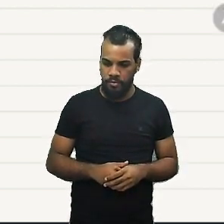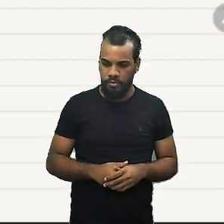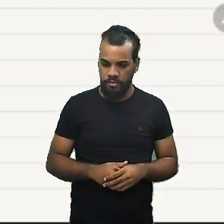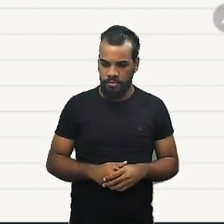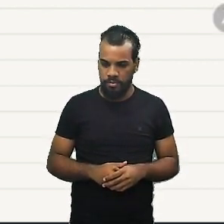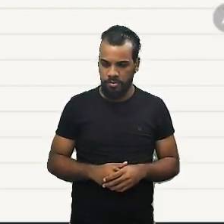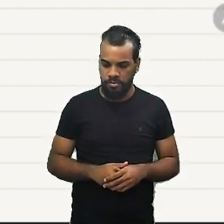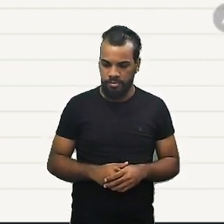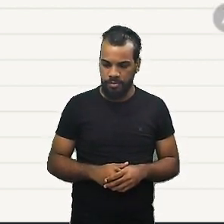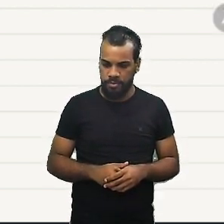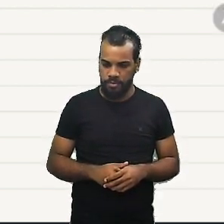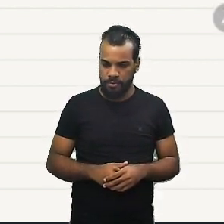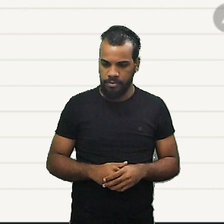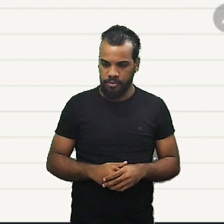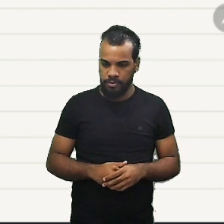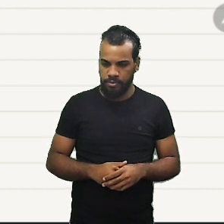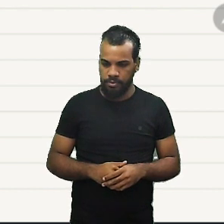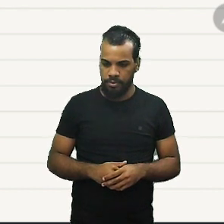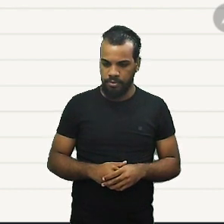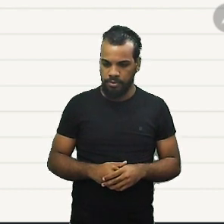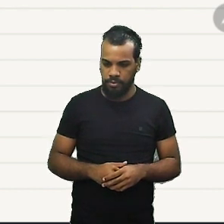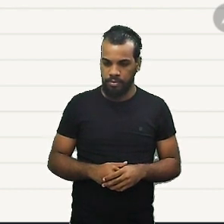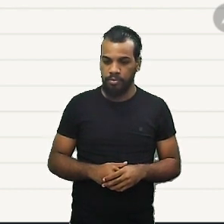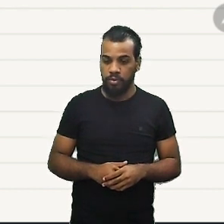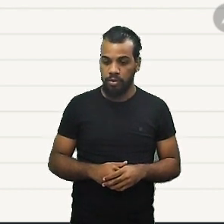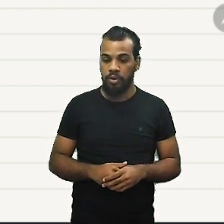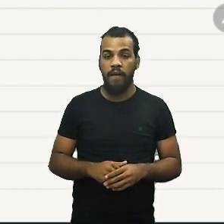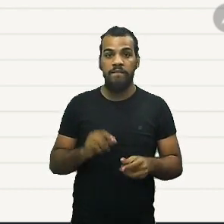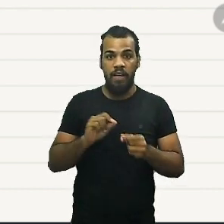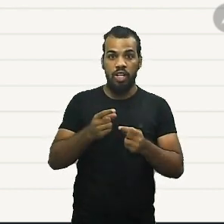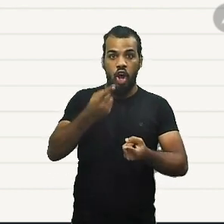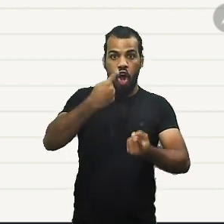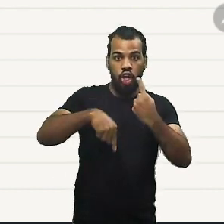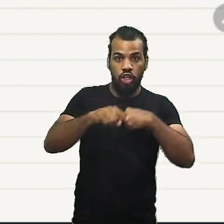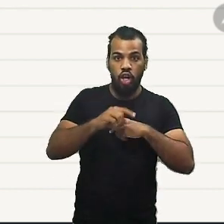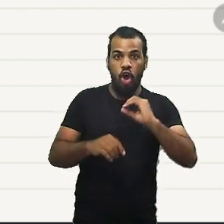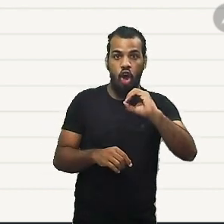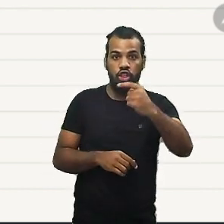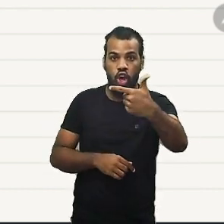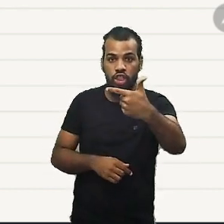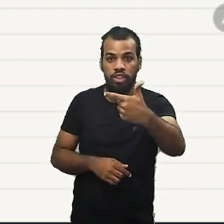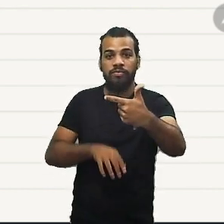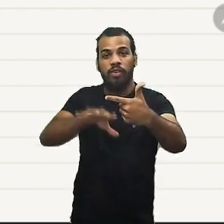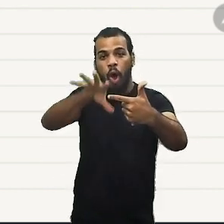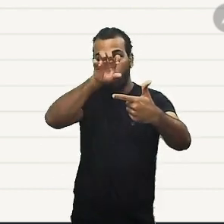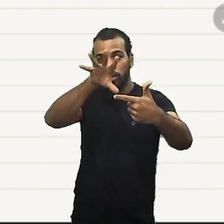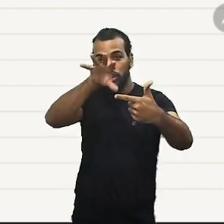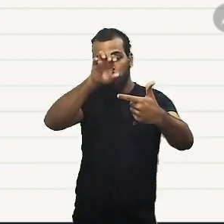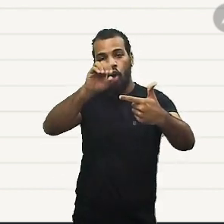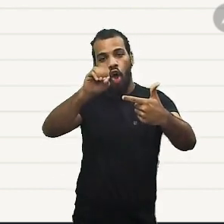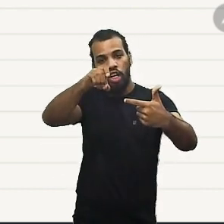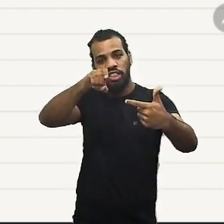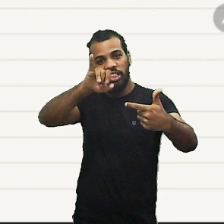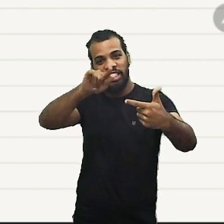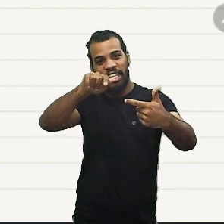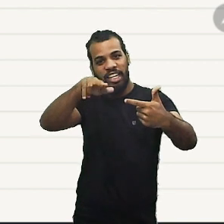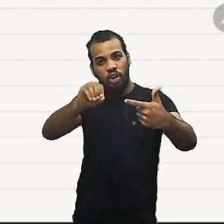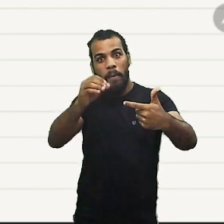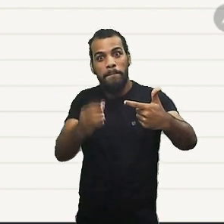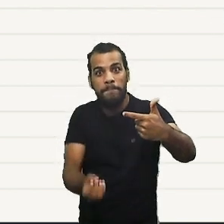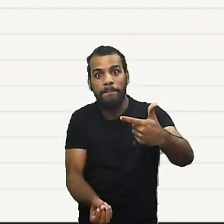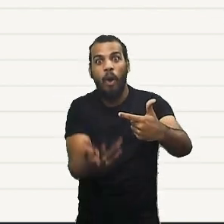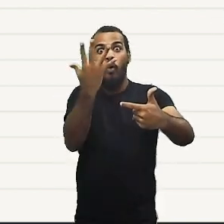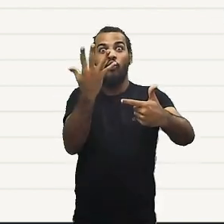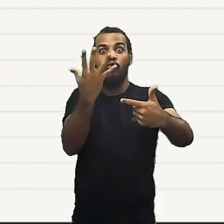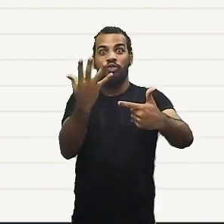liberar para o ambiente, ó, O2. Então foi a partir daí que o oxigênio surgiu. Aí foi a partir daí,